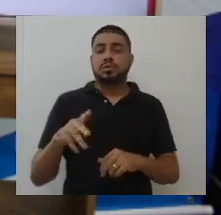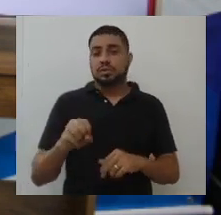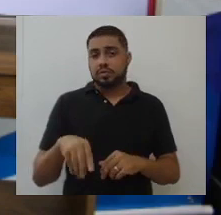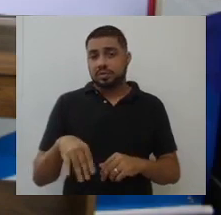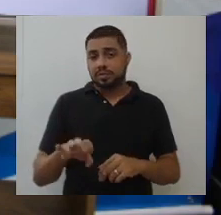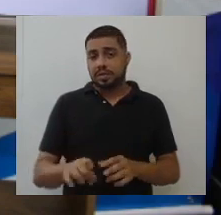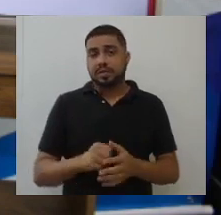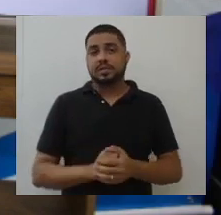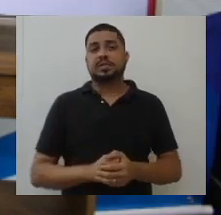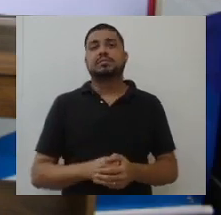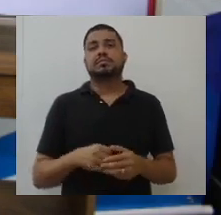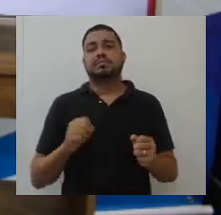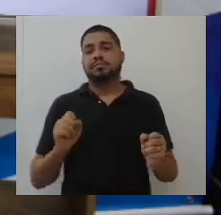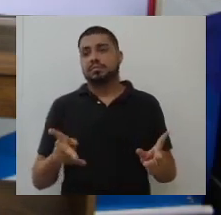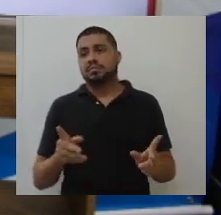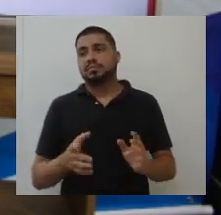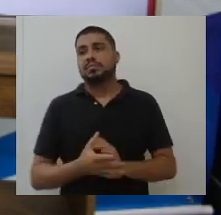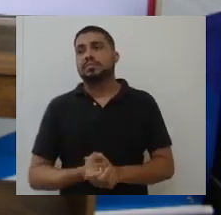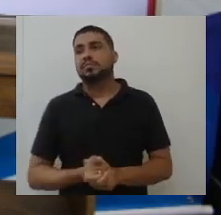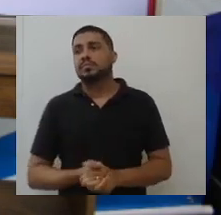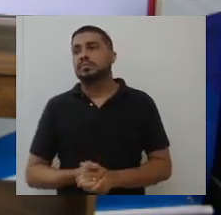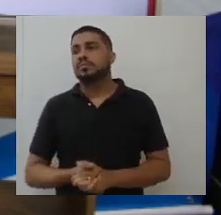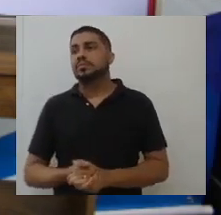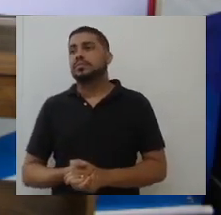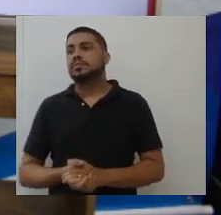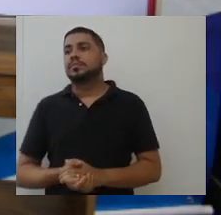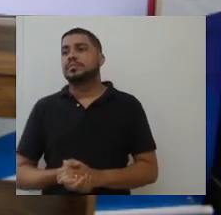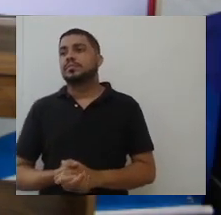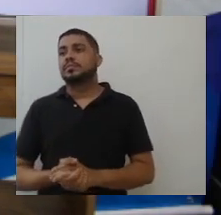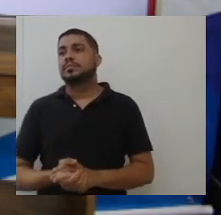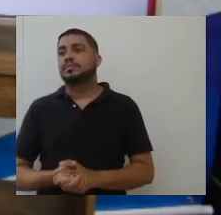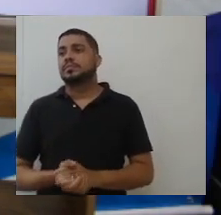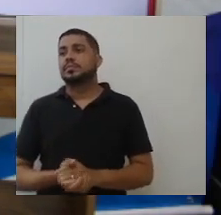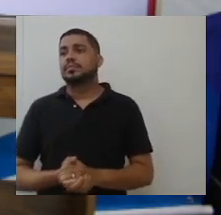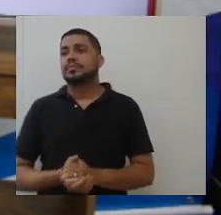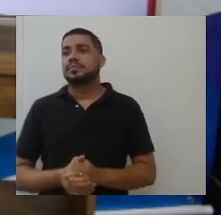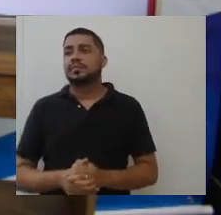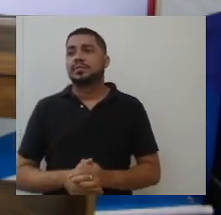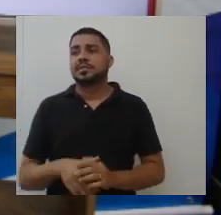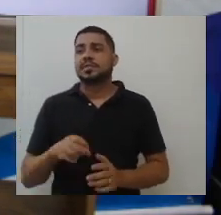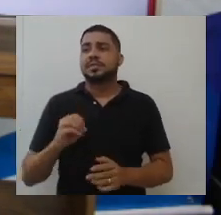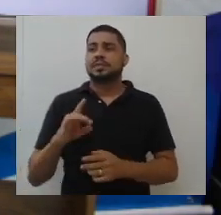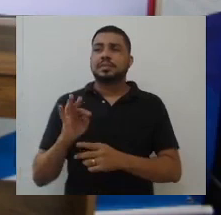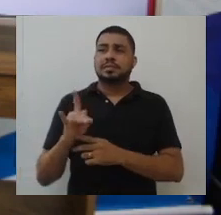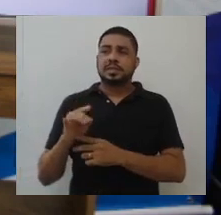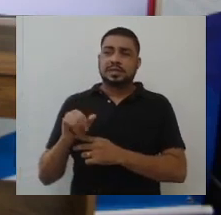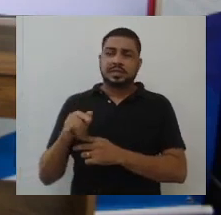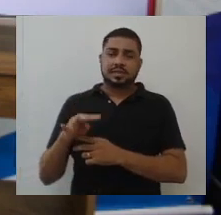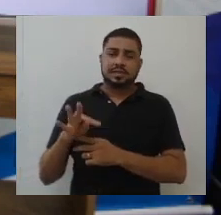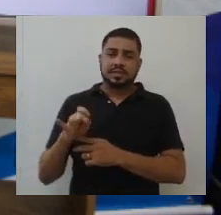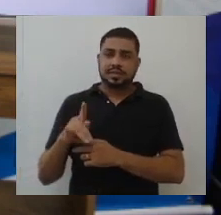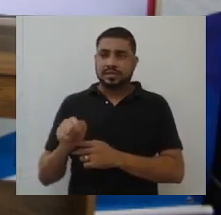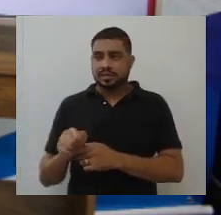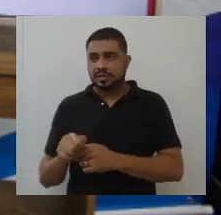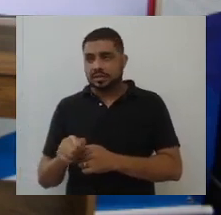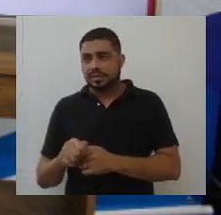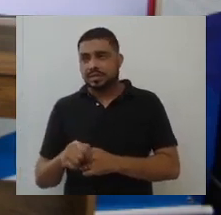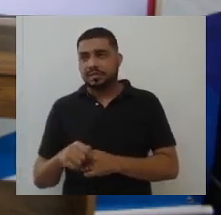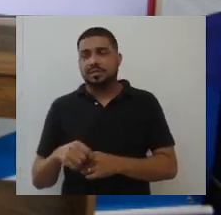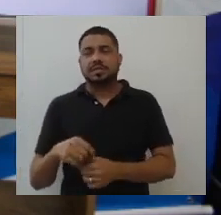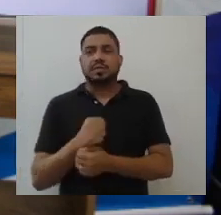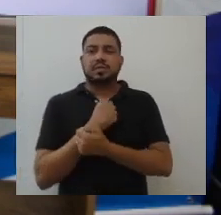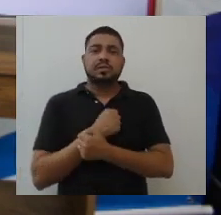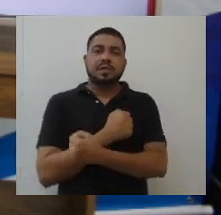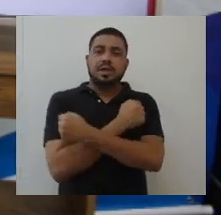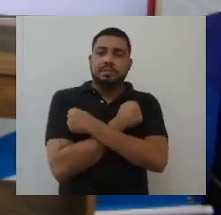principal. E é isso. Beleza? Próxima pergunta. Can you be my teacher at my school? Manda um abraço para a ETE